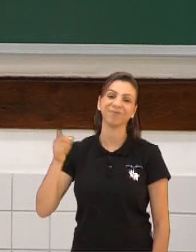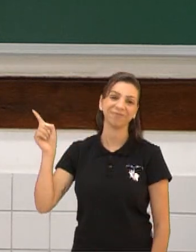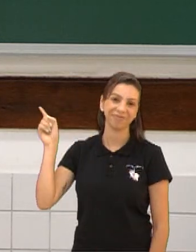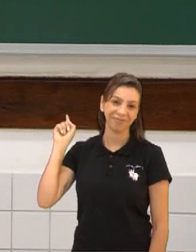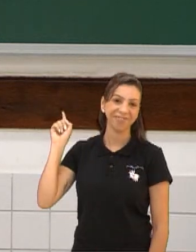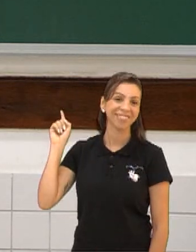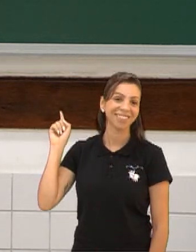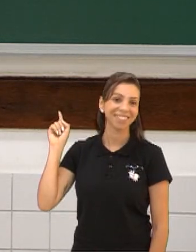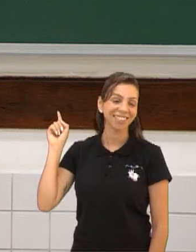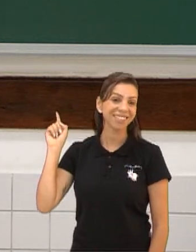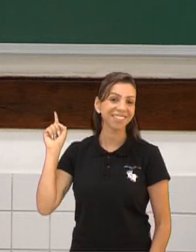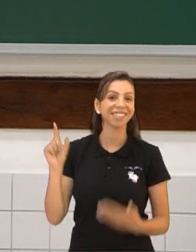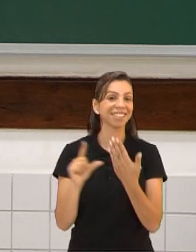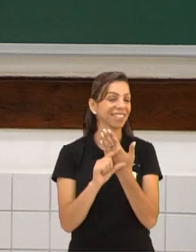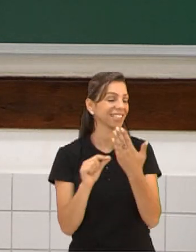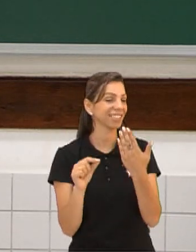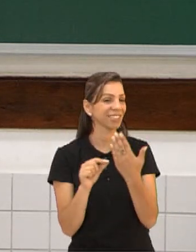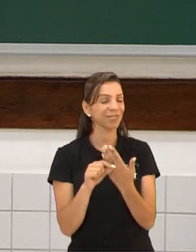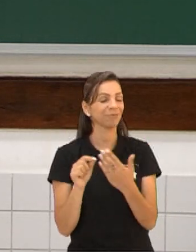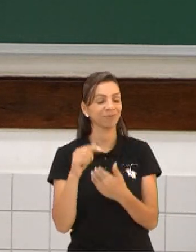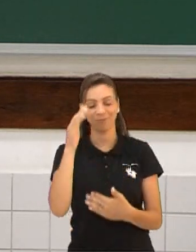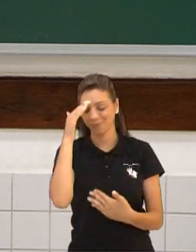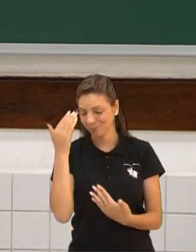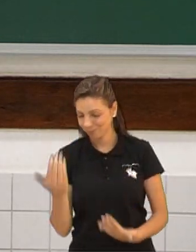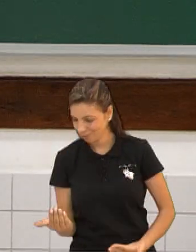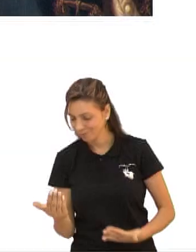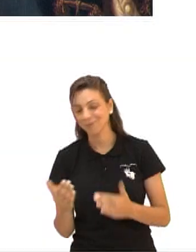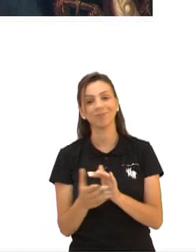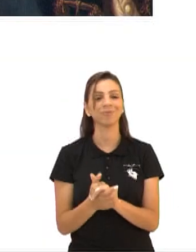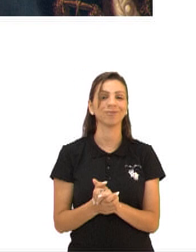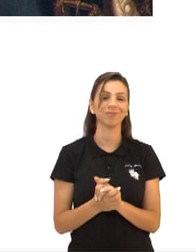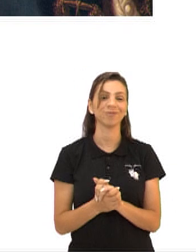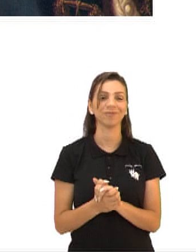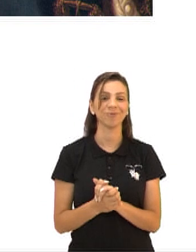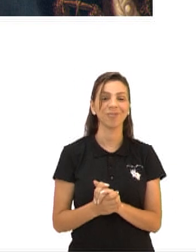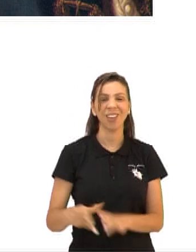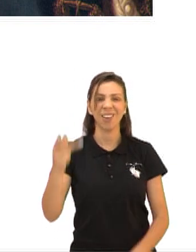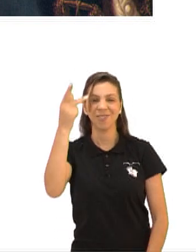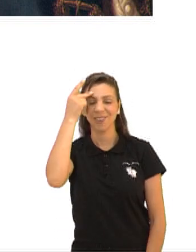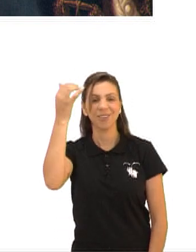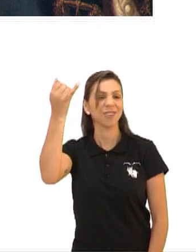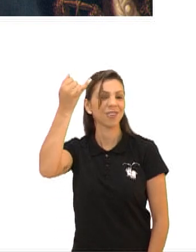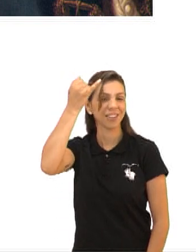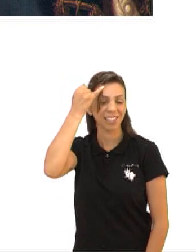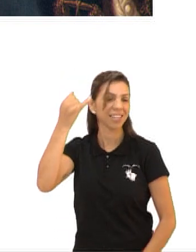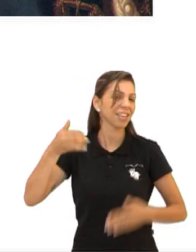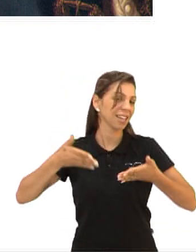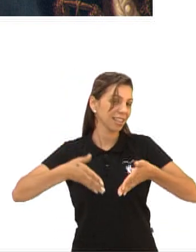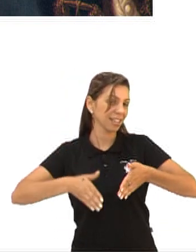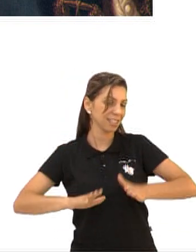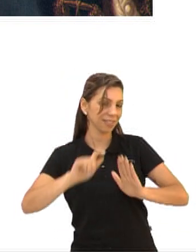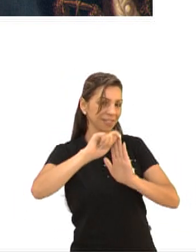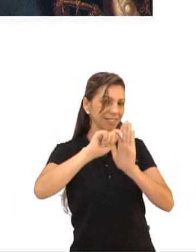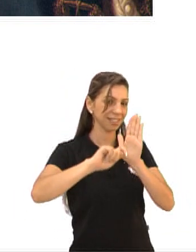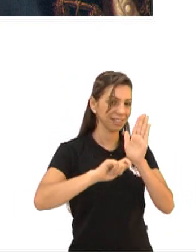esse senhor ali, tão elegante, né? Immanuel Kant nasceu ali no século